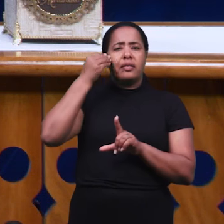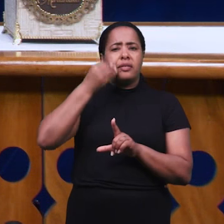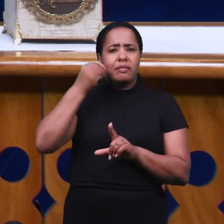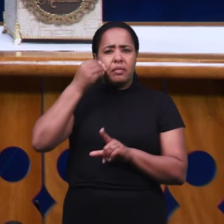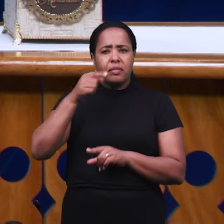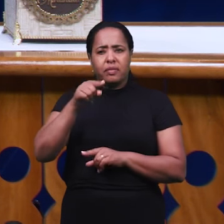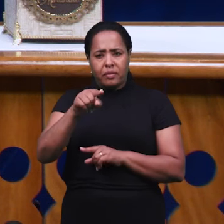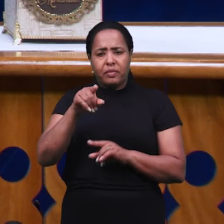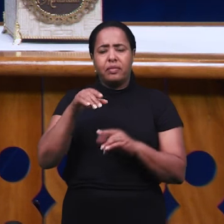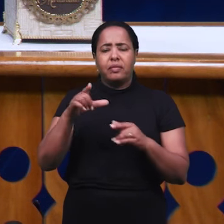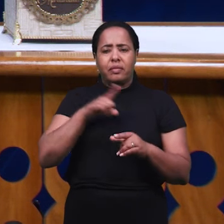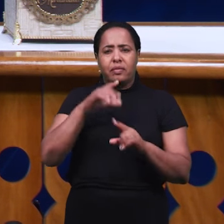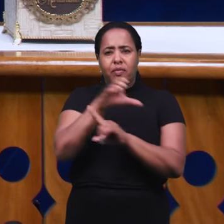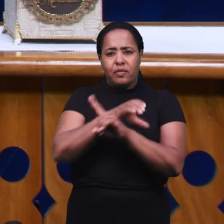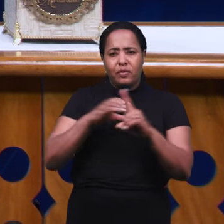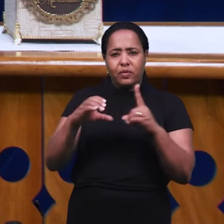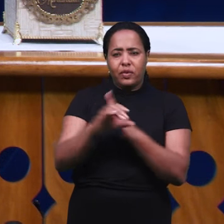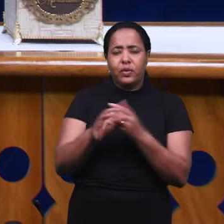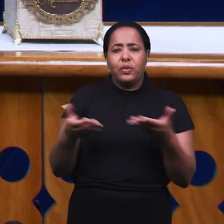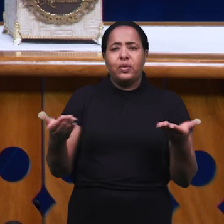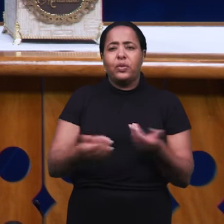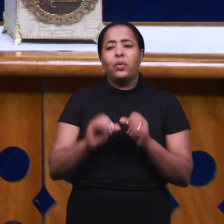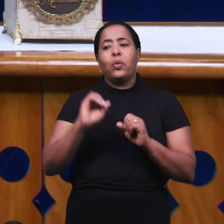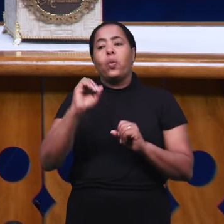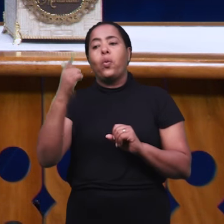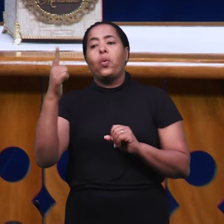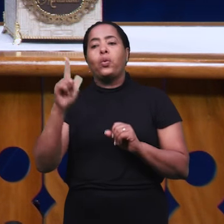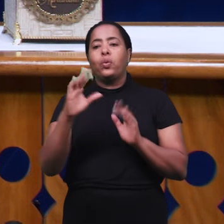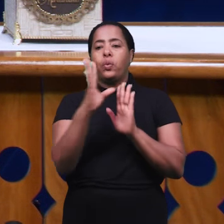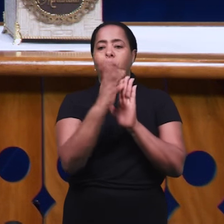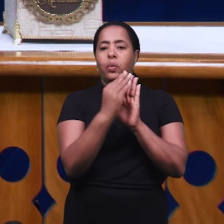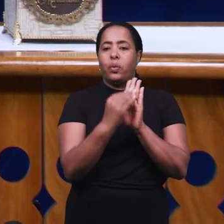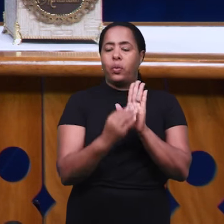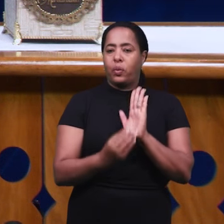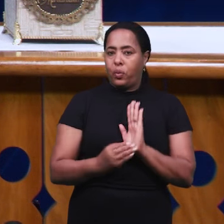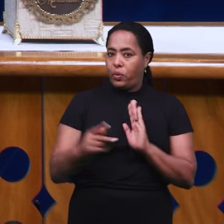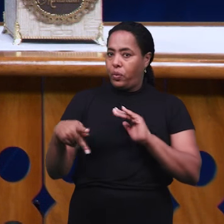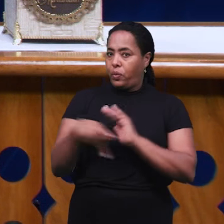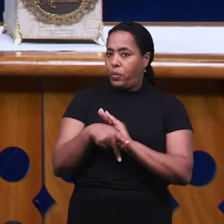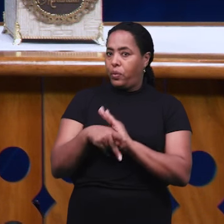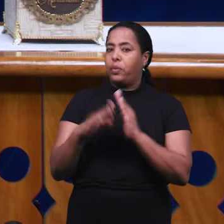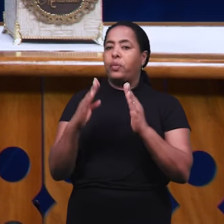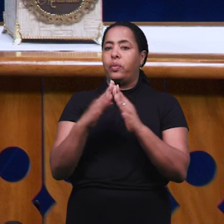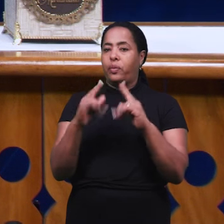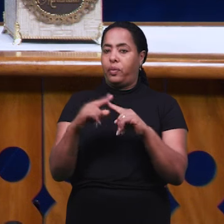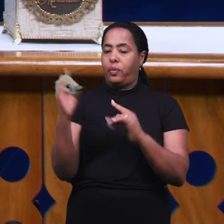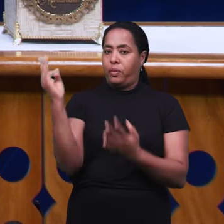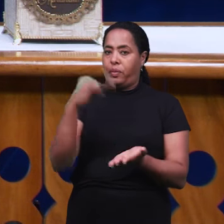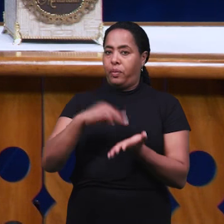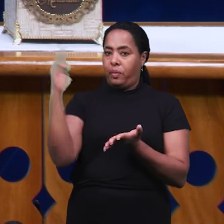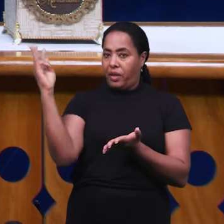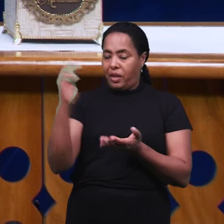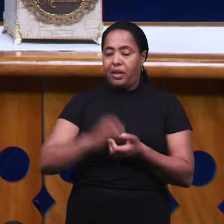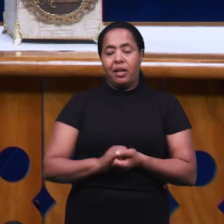que você teve com esse culto ou com algum conteúdo da Igreja Cristã